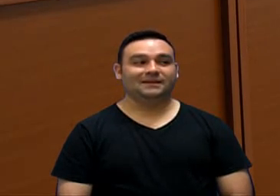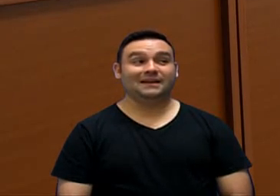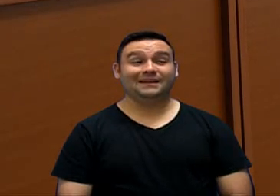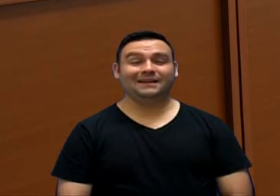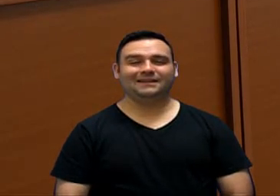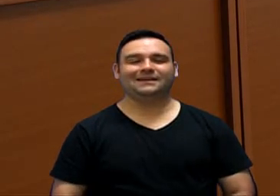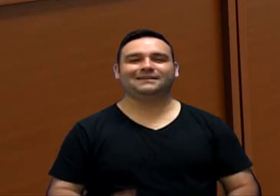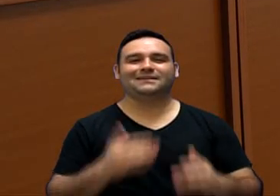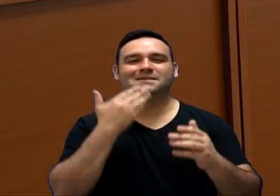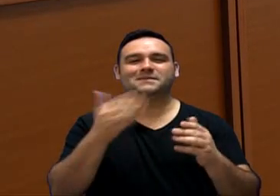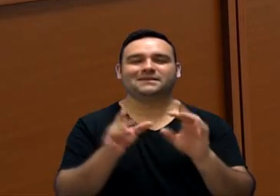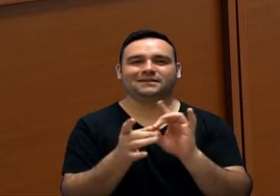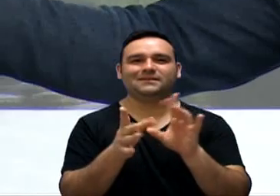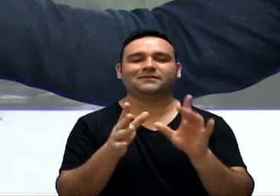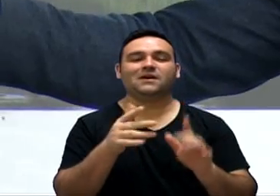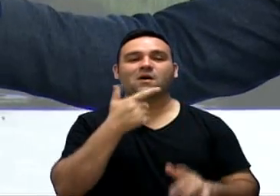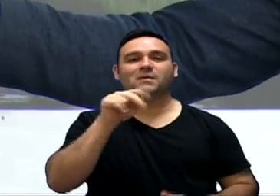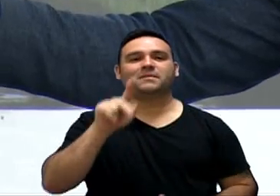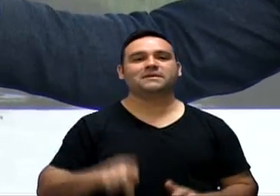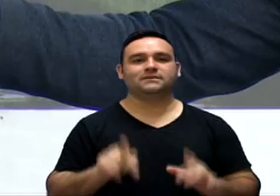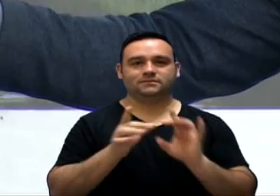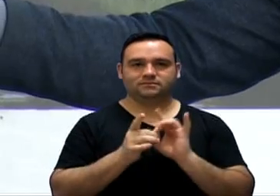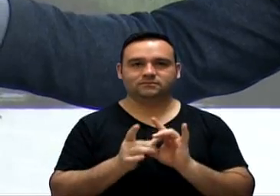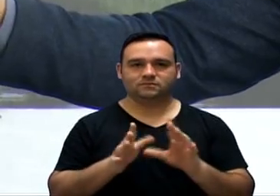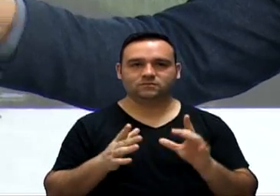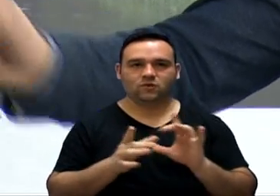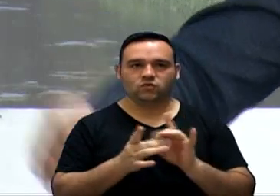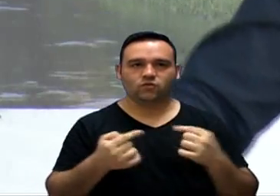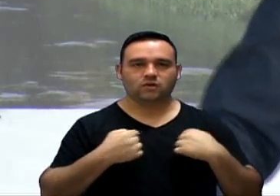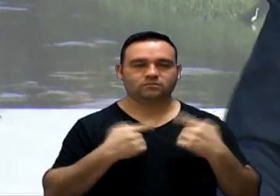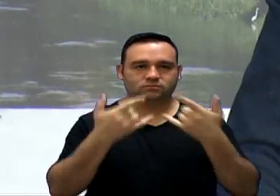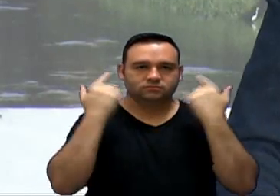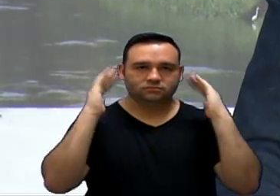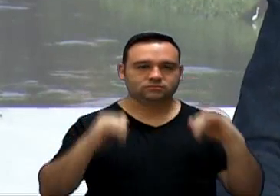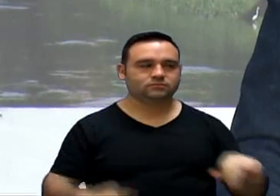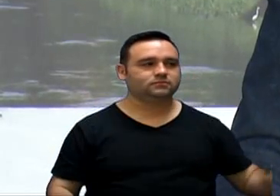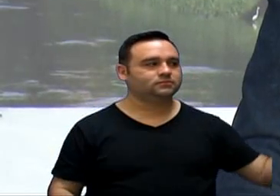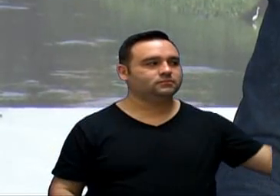Eu já pedi a liberação, o presidente da causa autorizou. É.